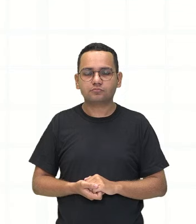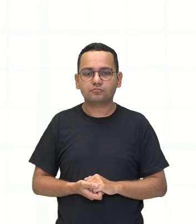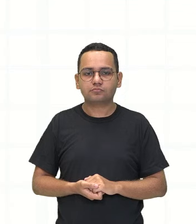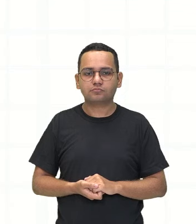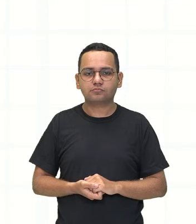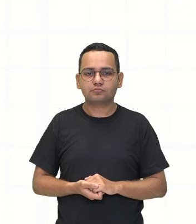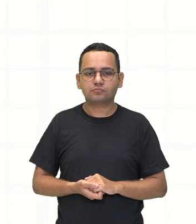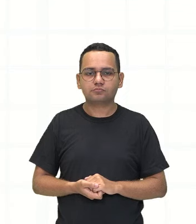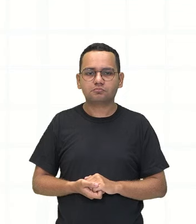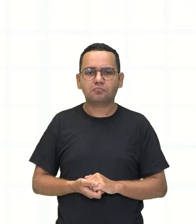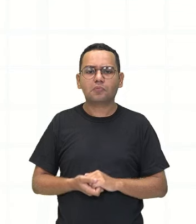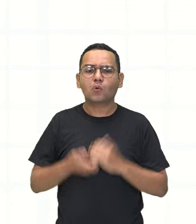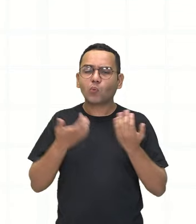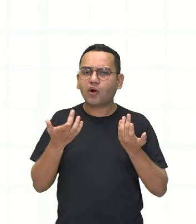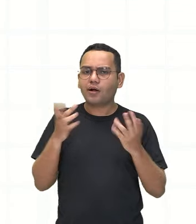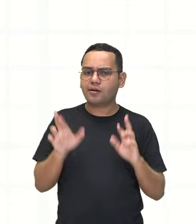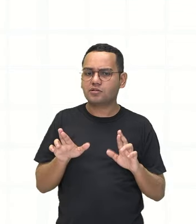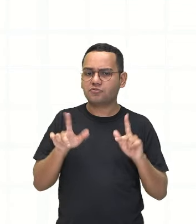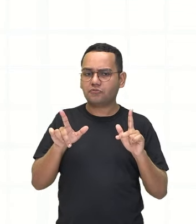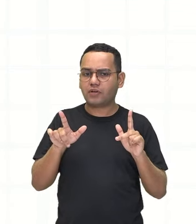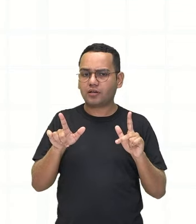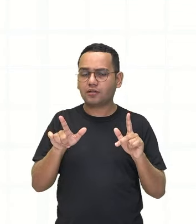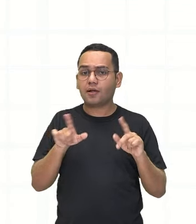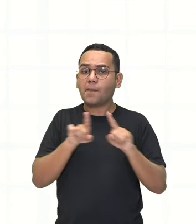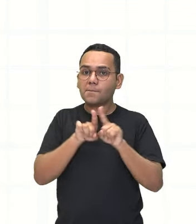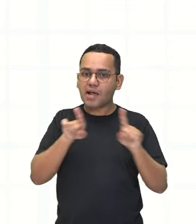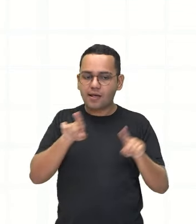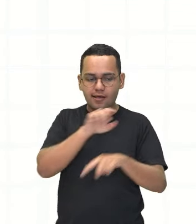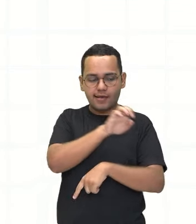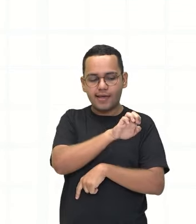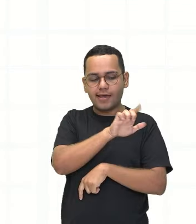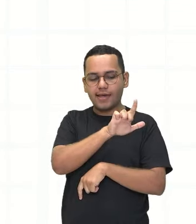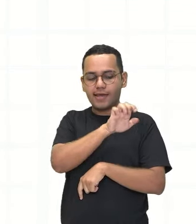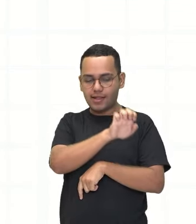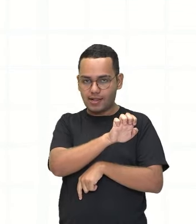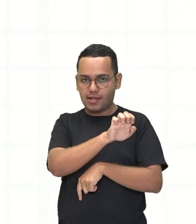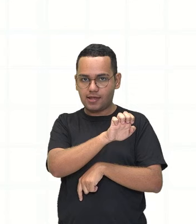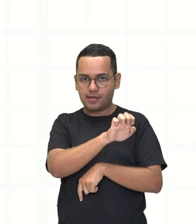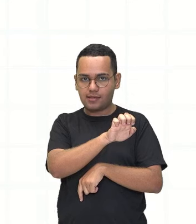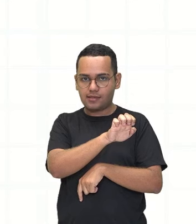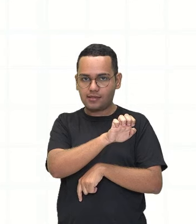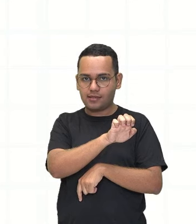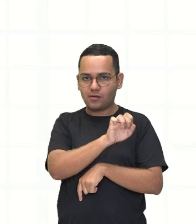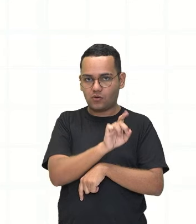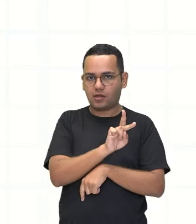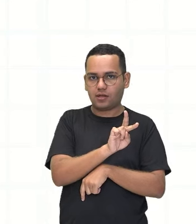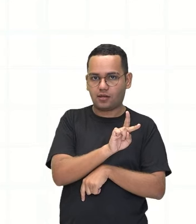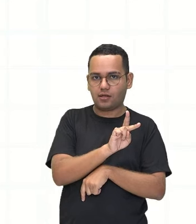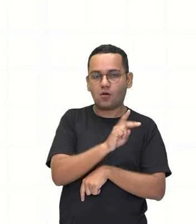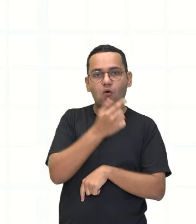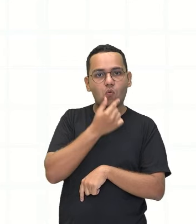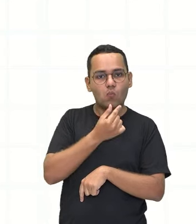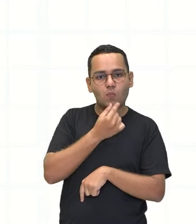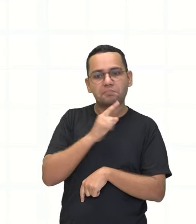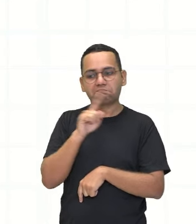que diferencia aqui, ó? Ele é a criança ou ela é a criança.